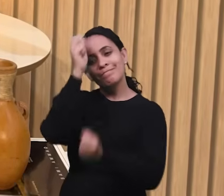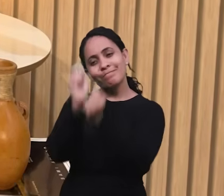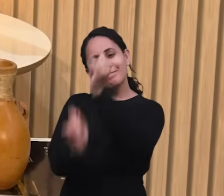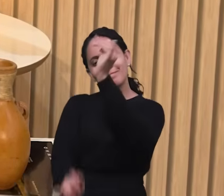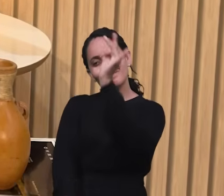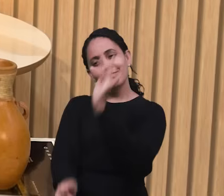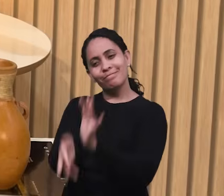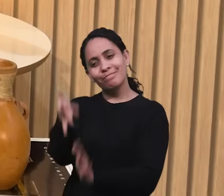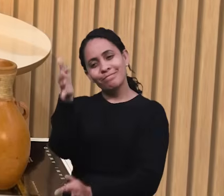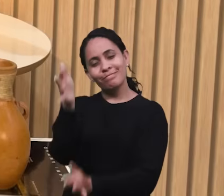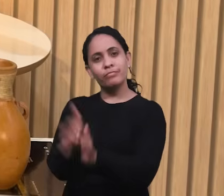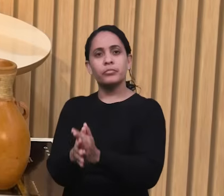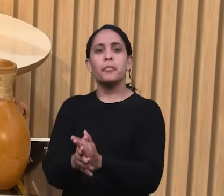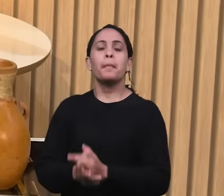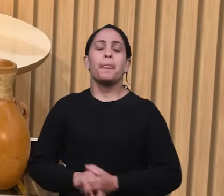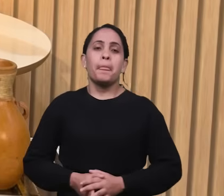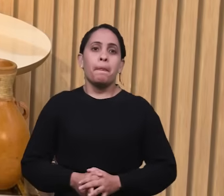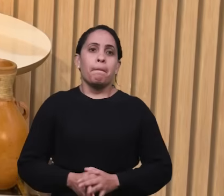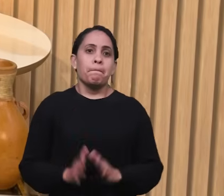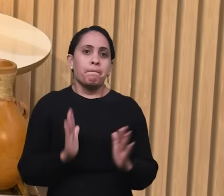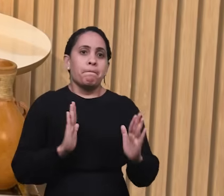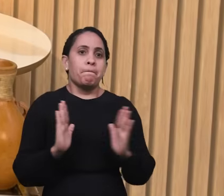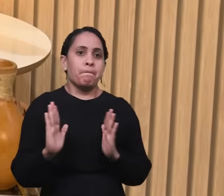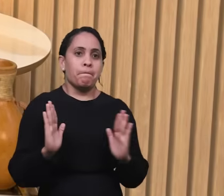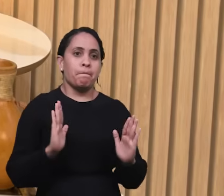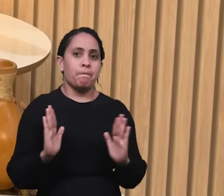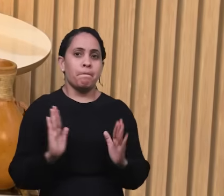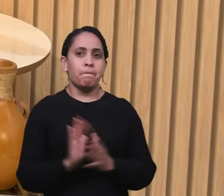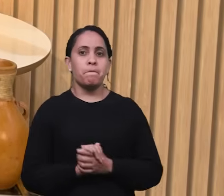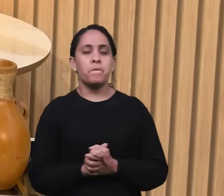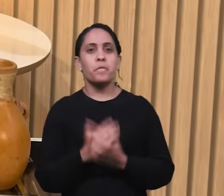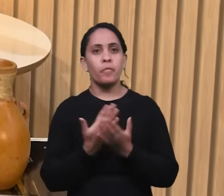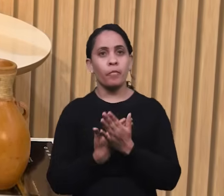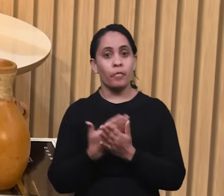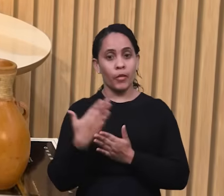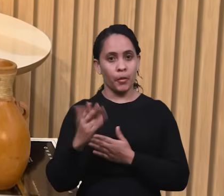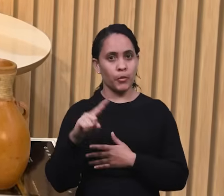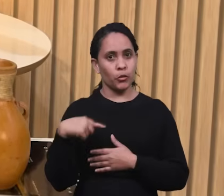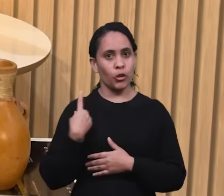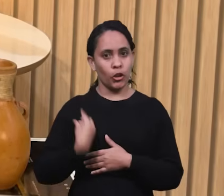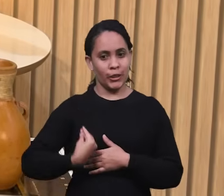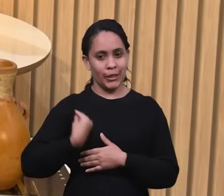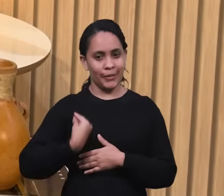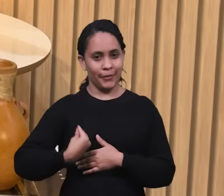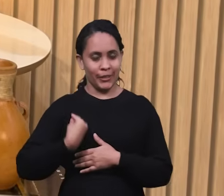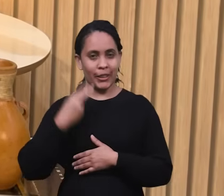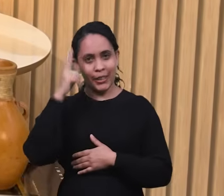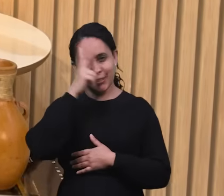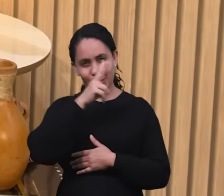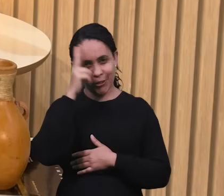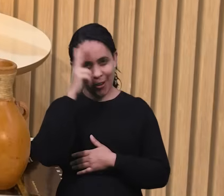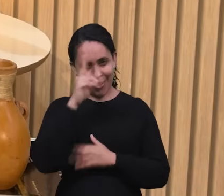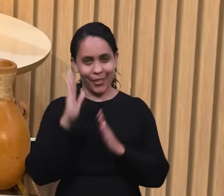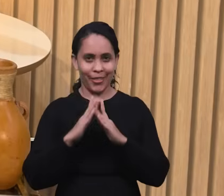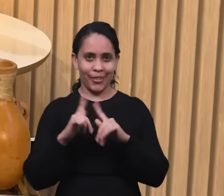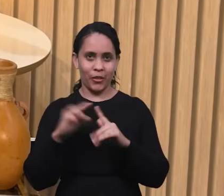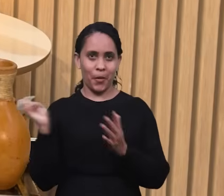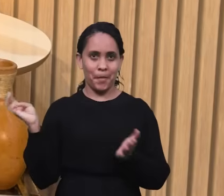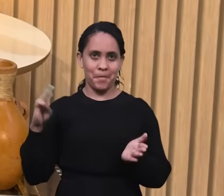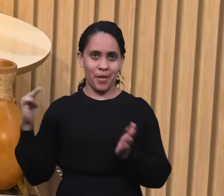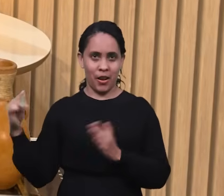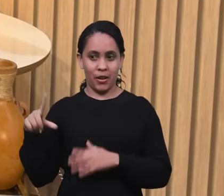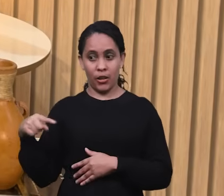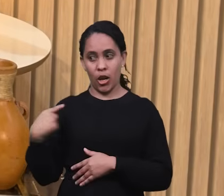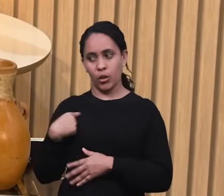época, quando começou a nossa jornada, eu não sou exatamente dessa época, eu diria que já sou